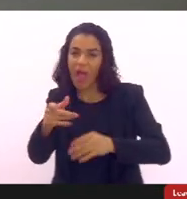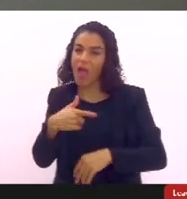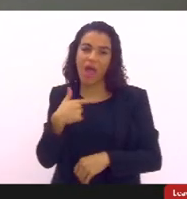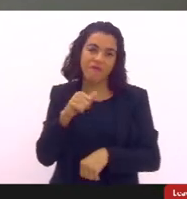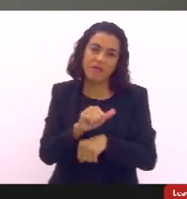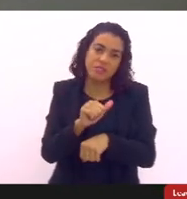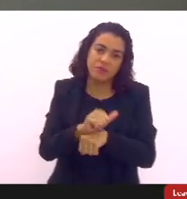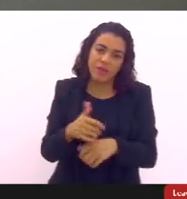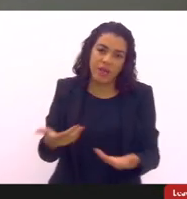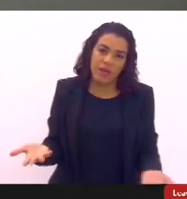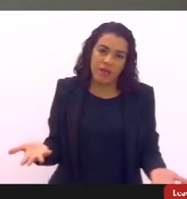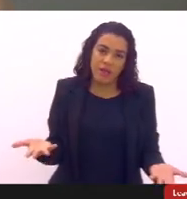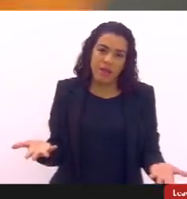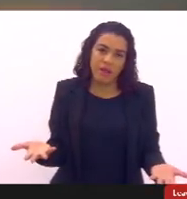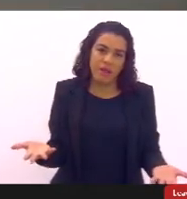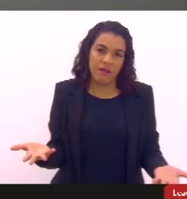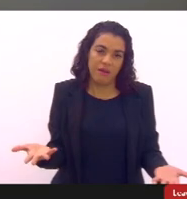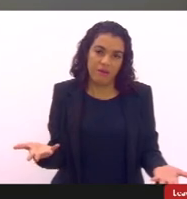ficar simplesmente